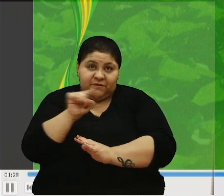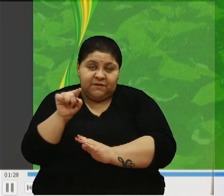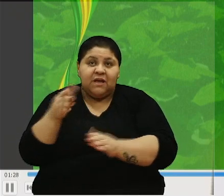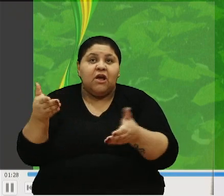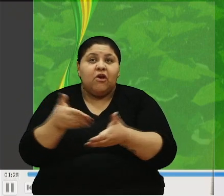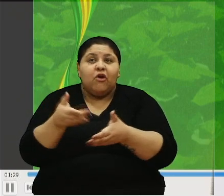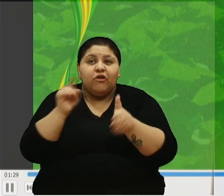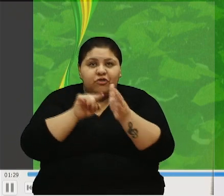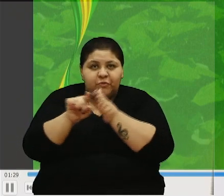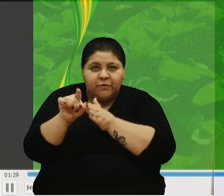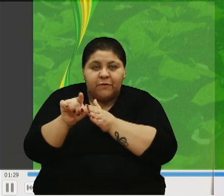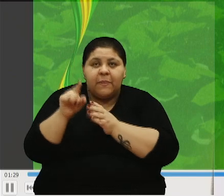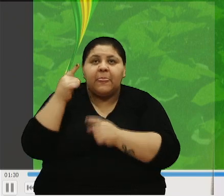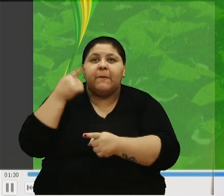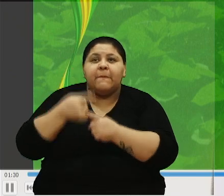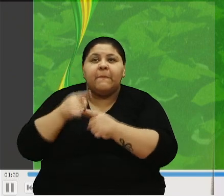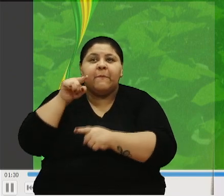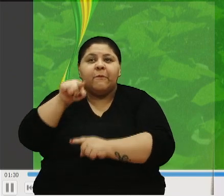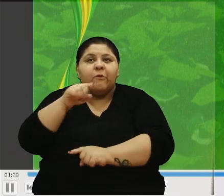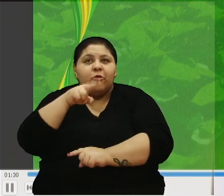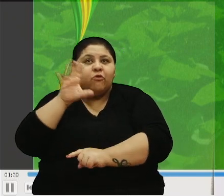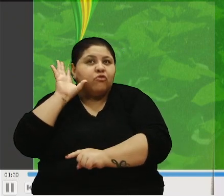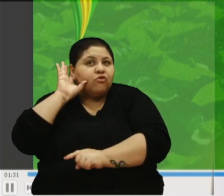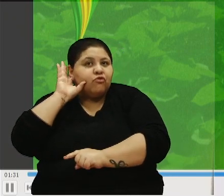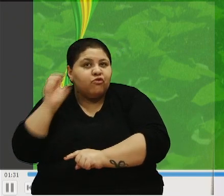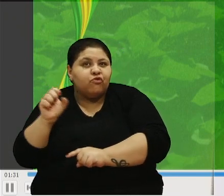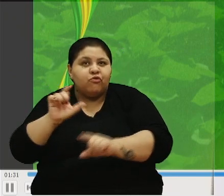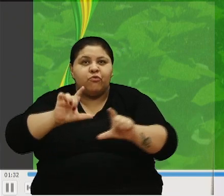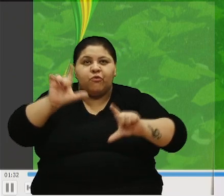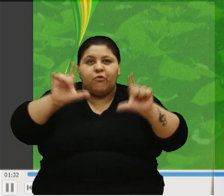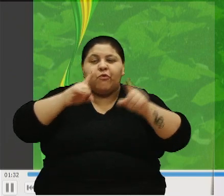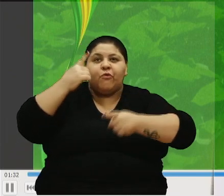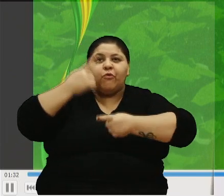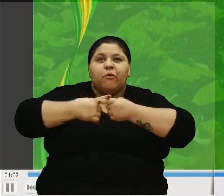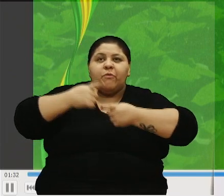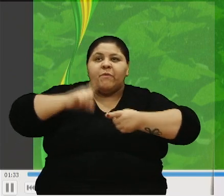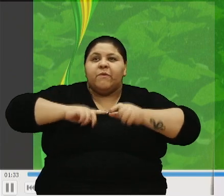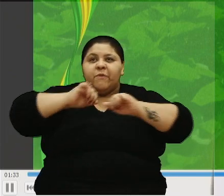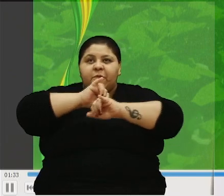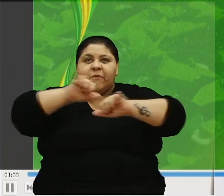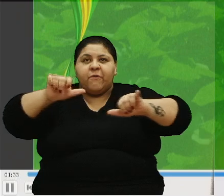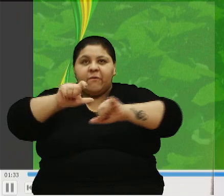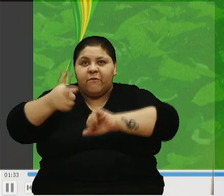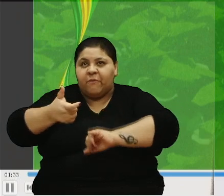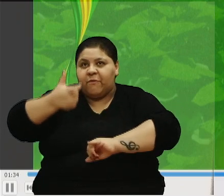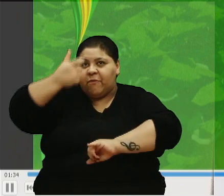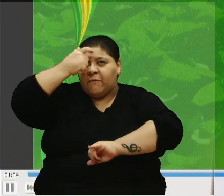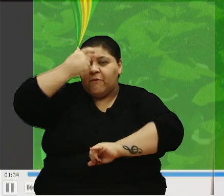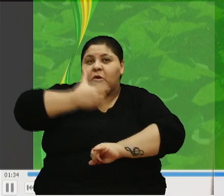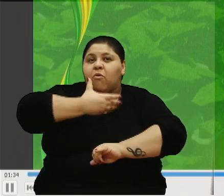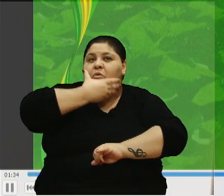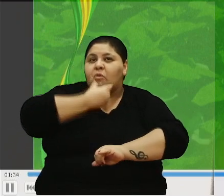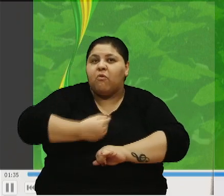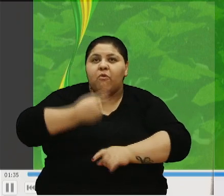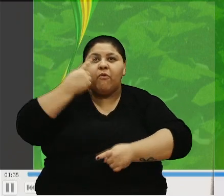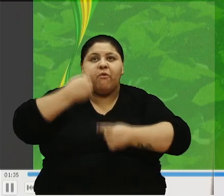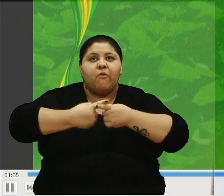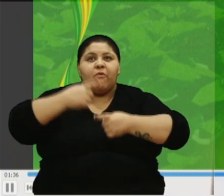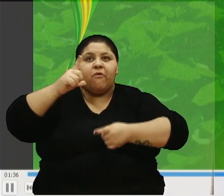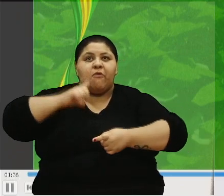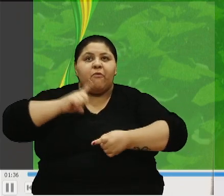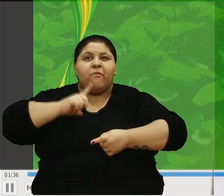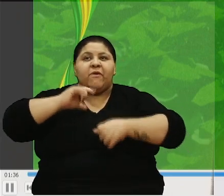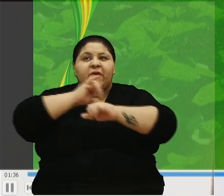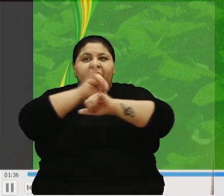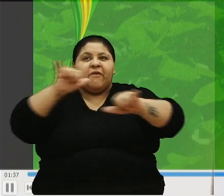te pergunto, por que você nunca ouviu isso na TV? Por que não há campanha de conscientização para os homens? Por que não vemos